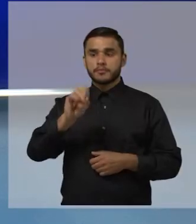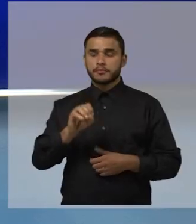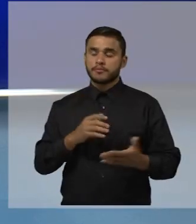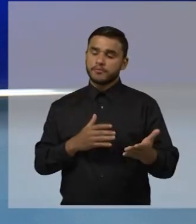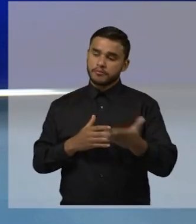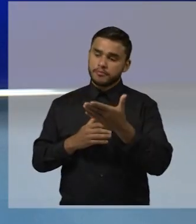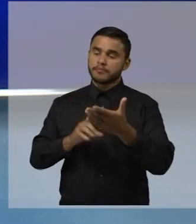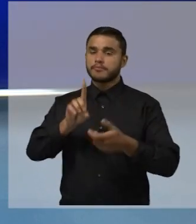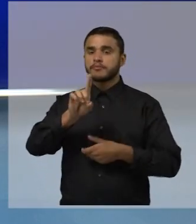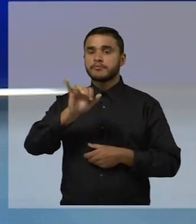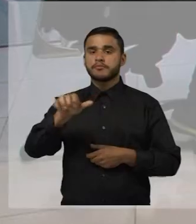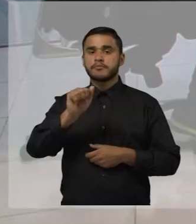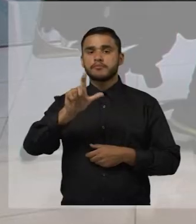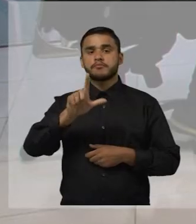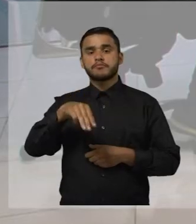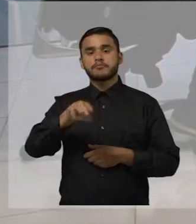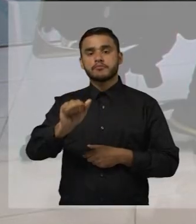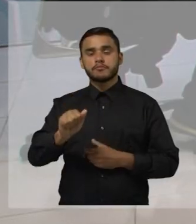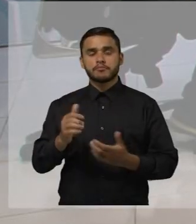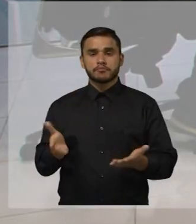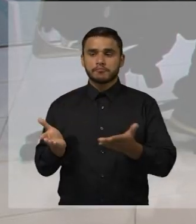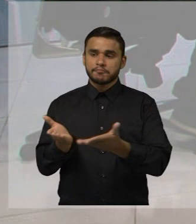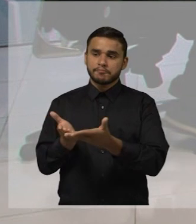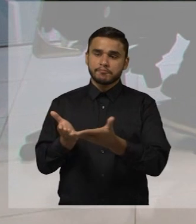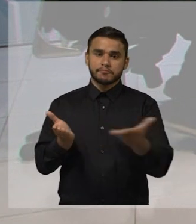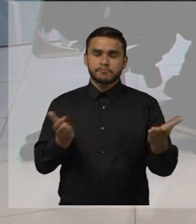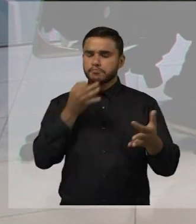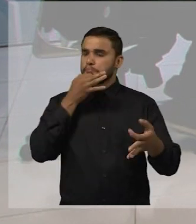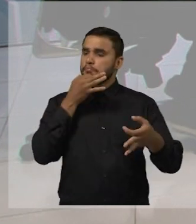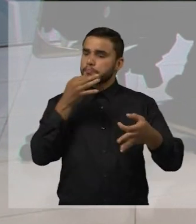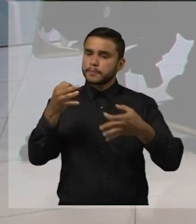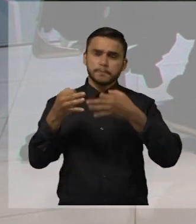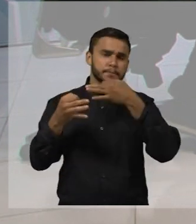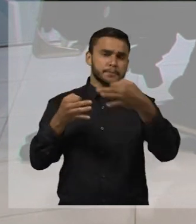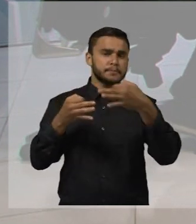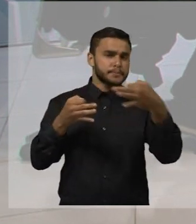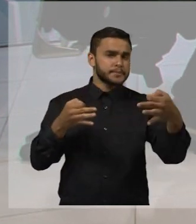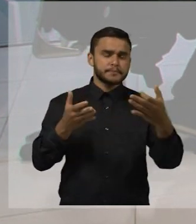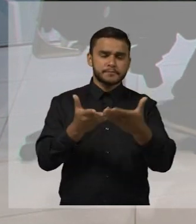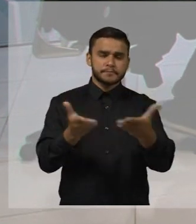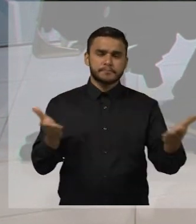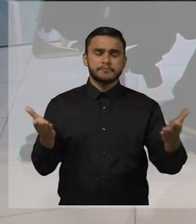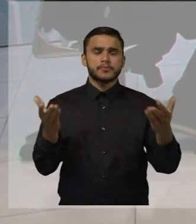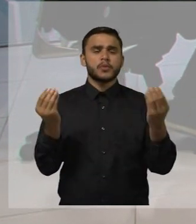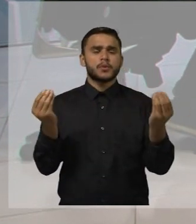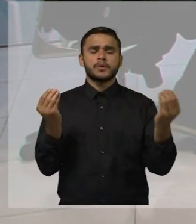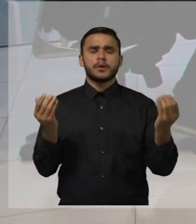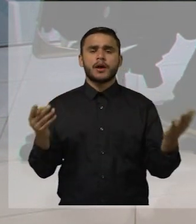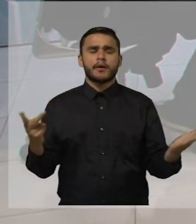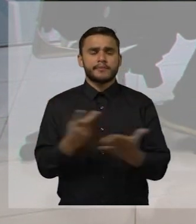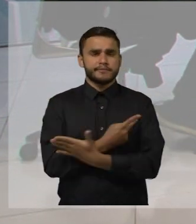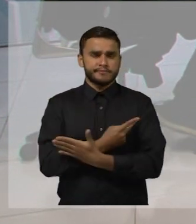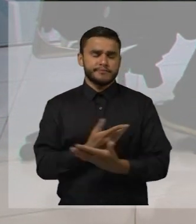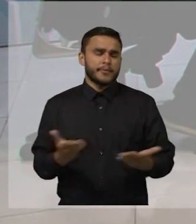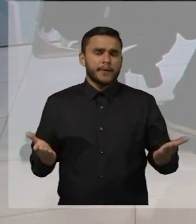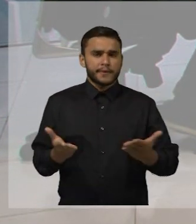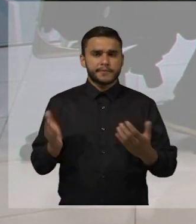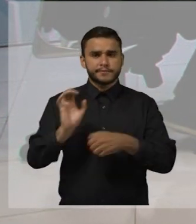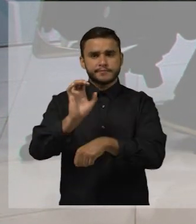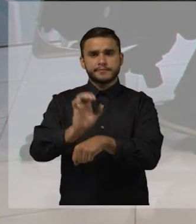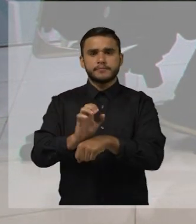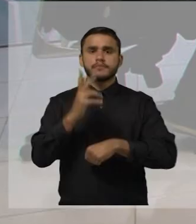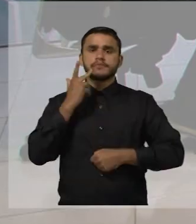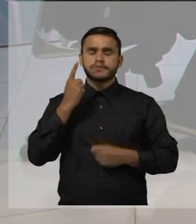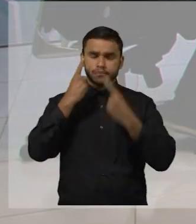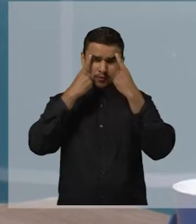e vamos rapidamente, só a opinião dos senhores, sobre a situação que nós estamos vivenciando no